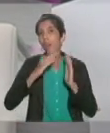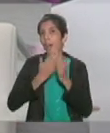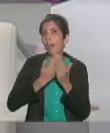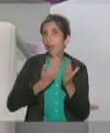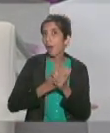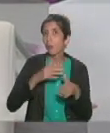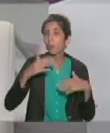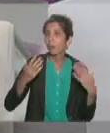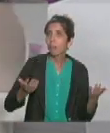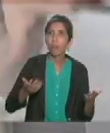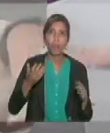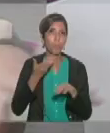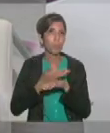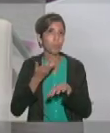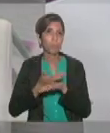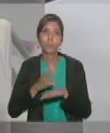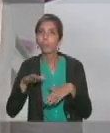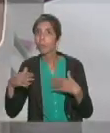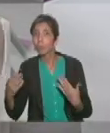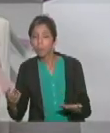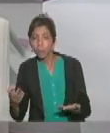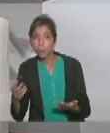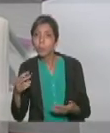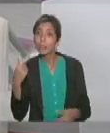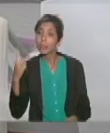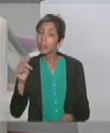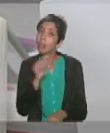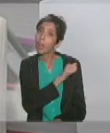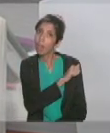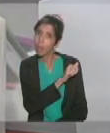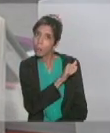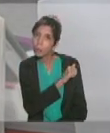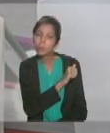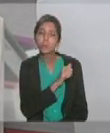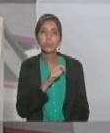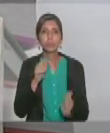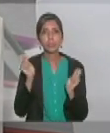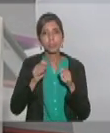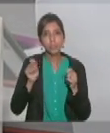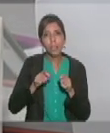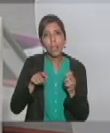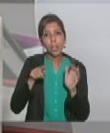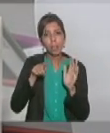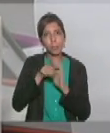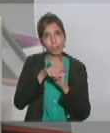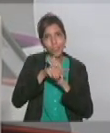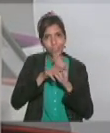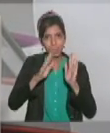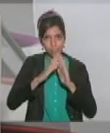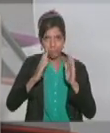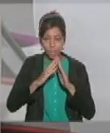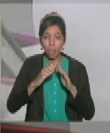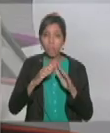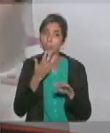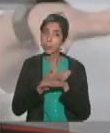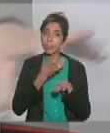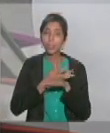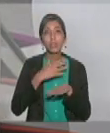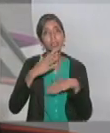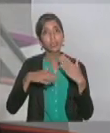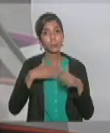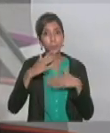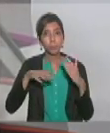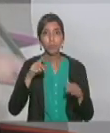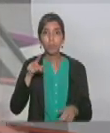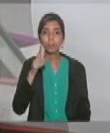tal, atividade tal, da disciplina tal. Você bota o aluno para ter essa apropriação do conteúdo em casa, né, e na